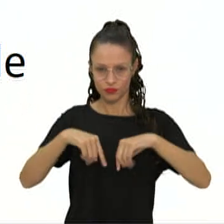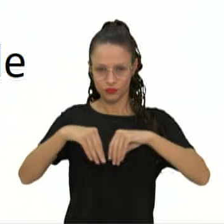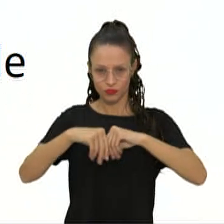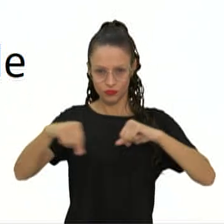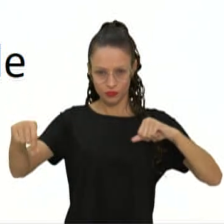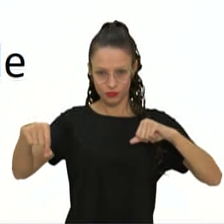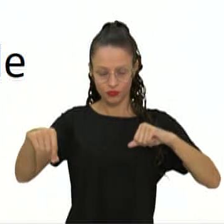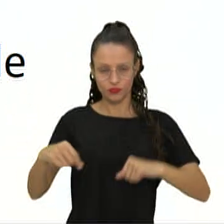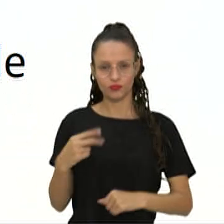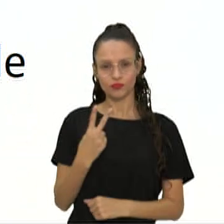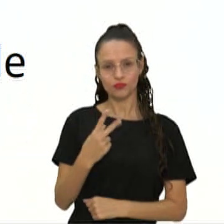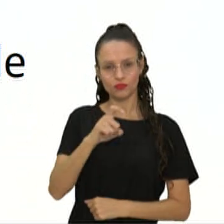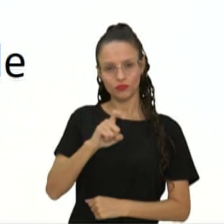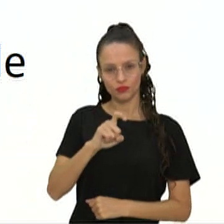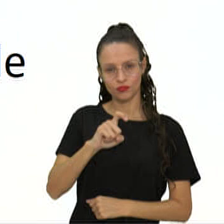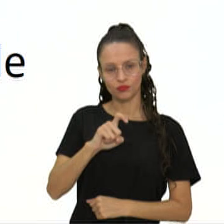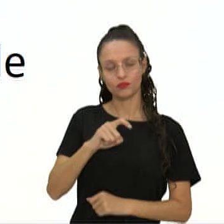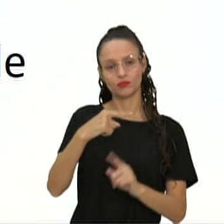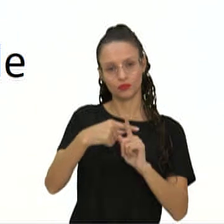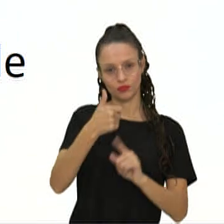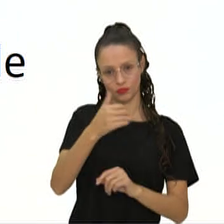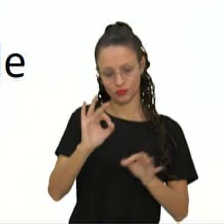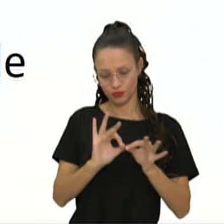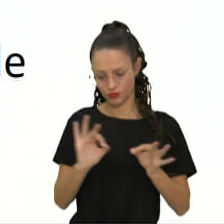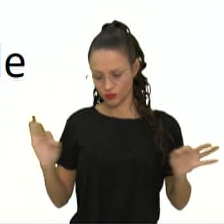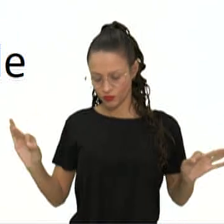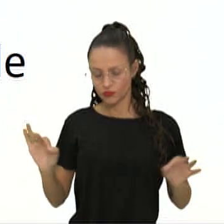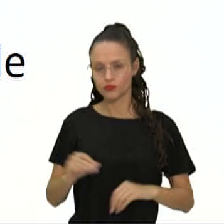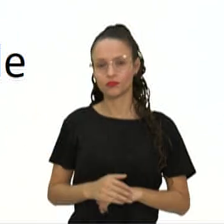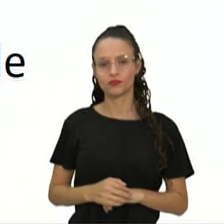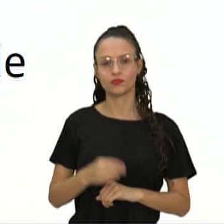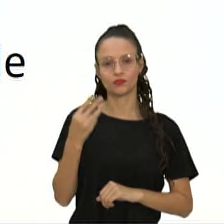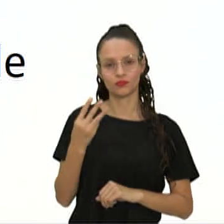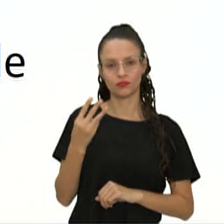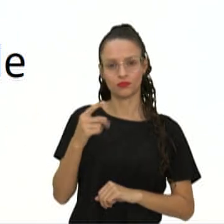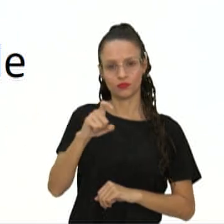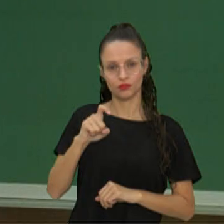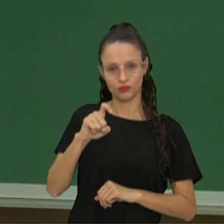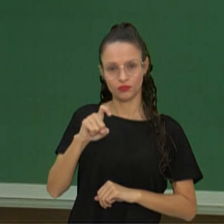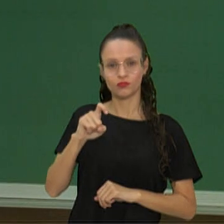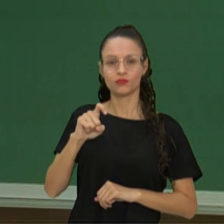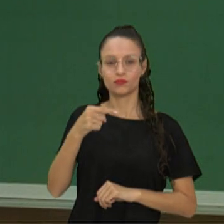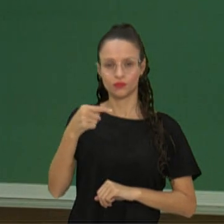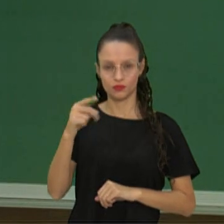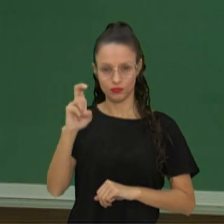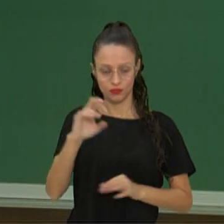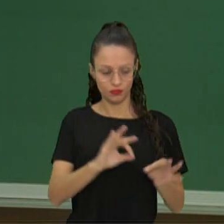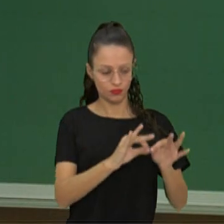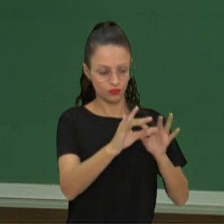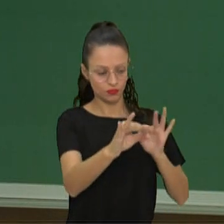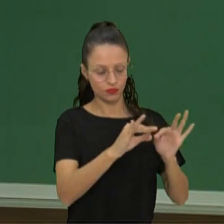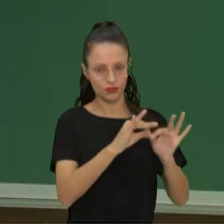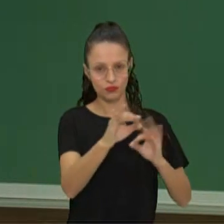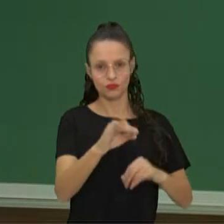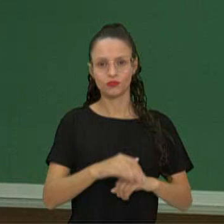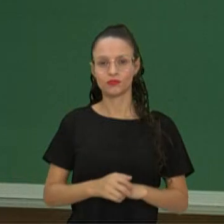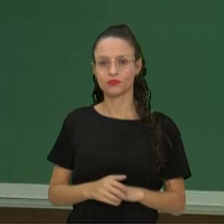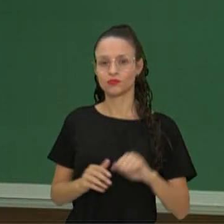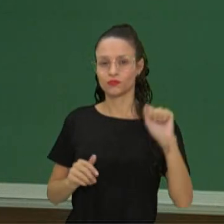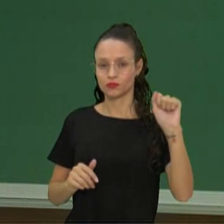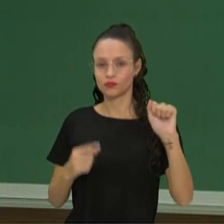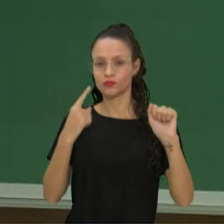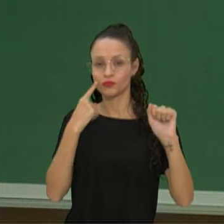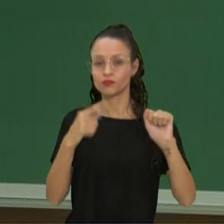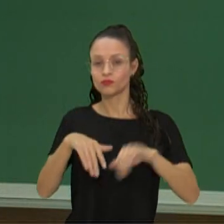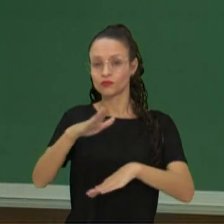dimensões: 2x mais 10 de comprimento e 3x menos 5 de largura. Letra A. Represente a situação usando